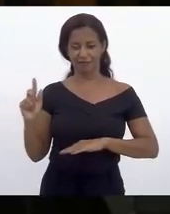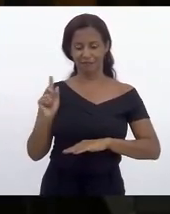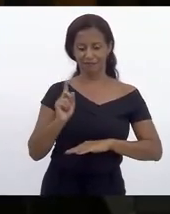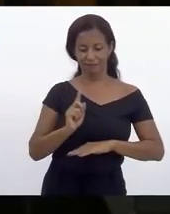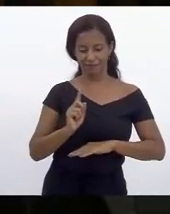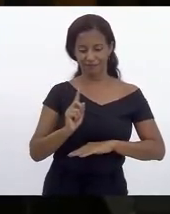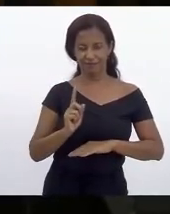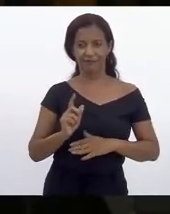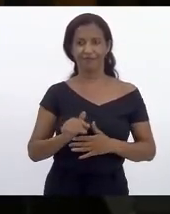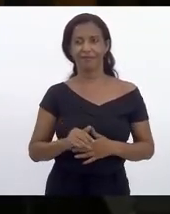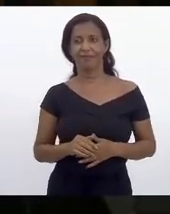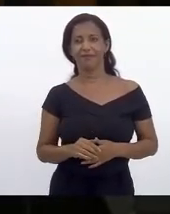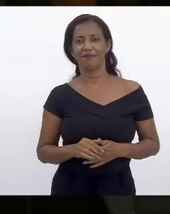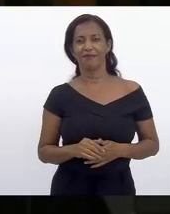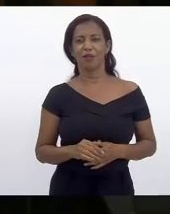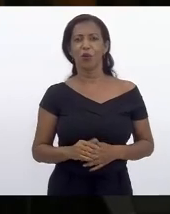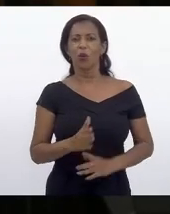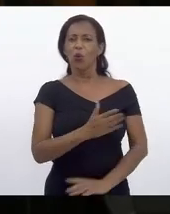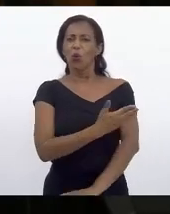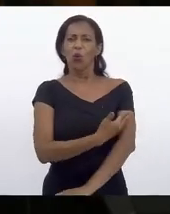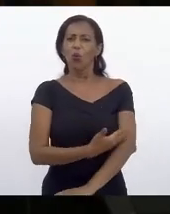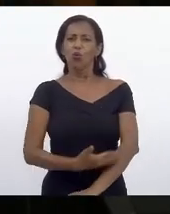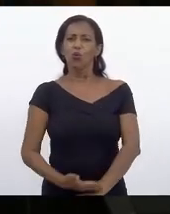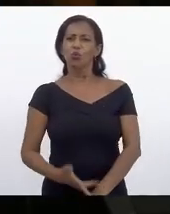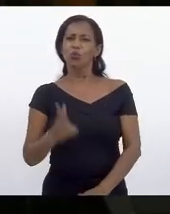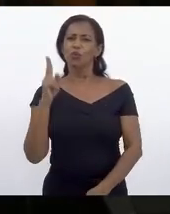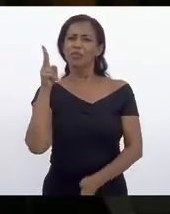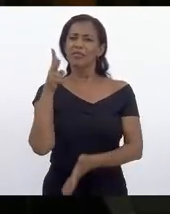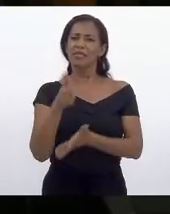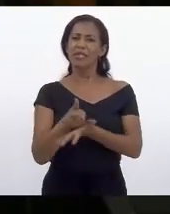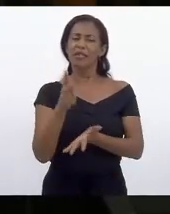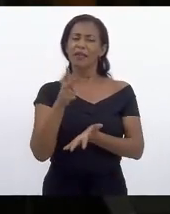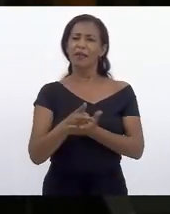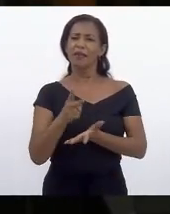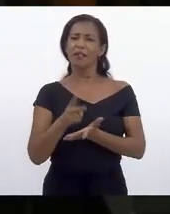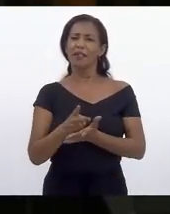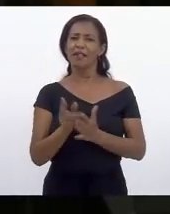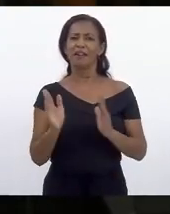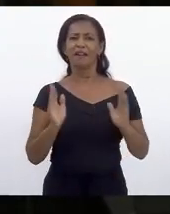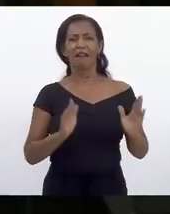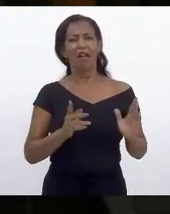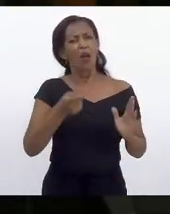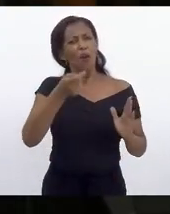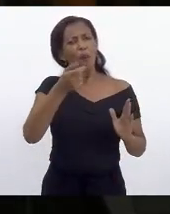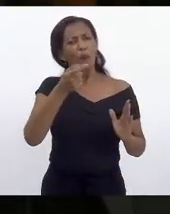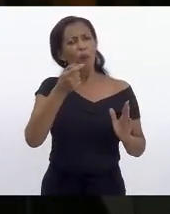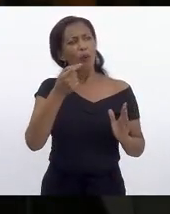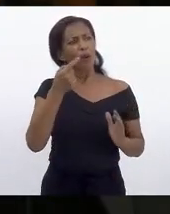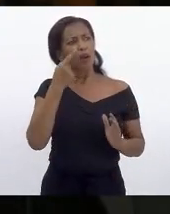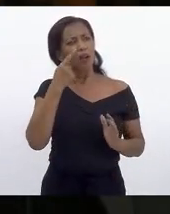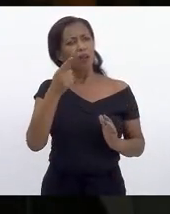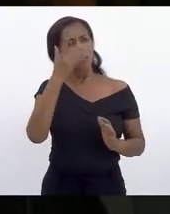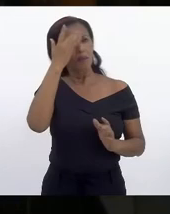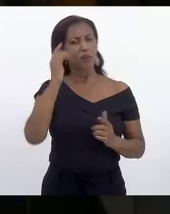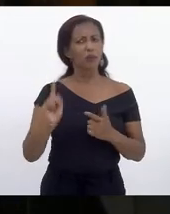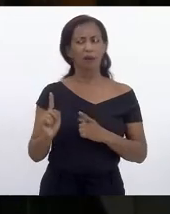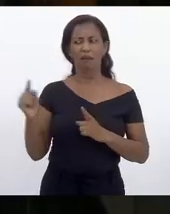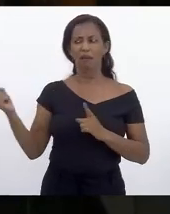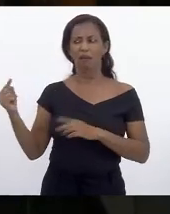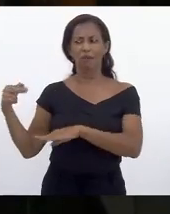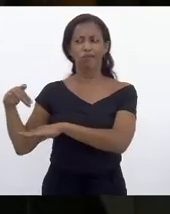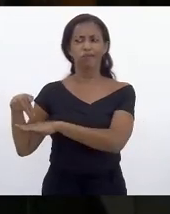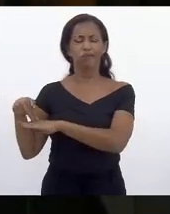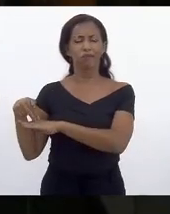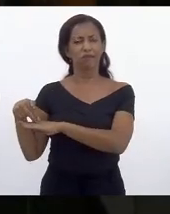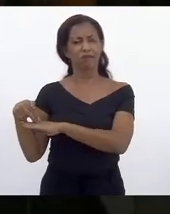cá o hábito das pessoas usarem sempre esse lado. Poucas as vezes eu vi, até no outro plenário,